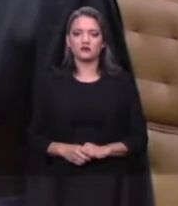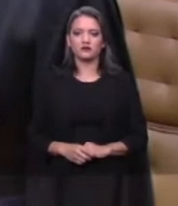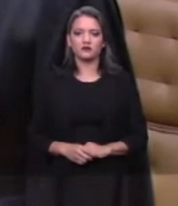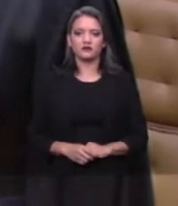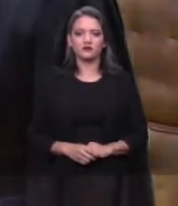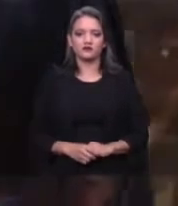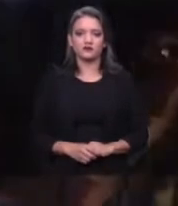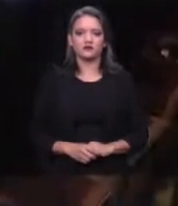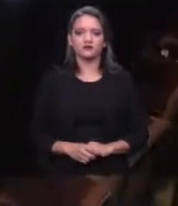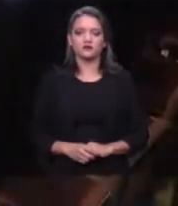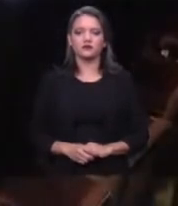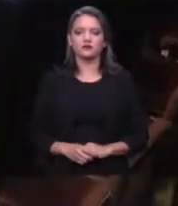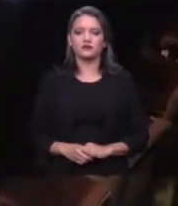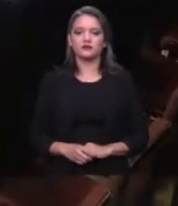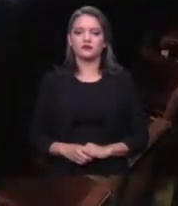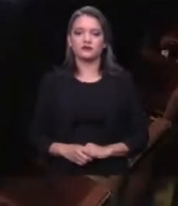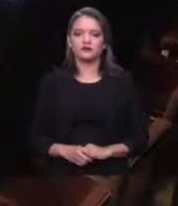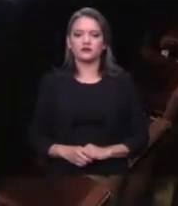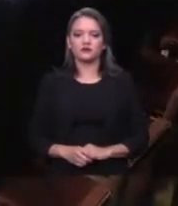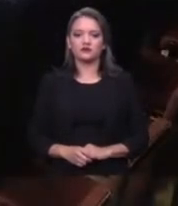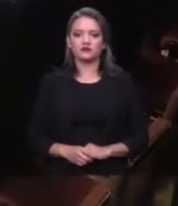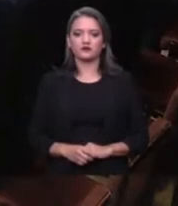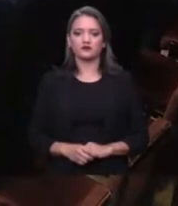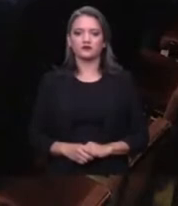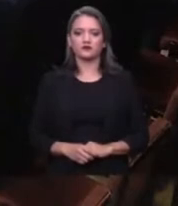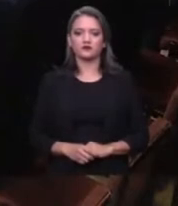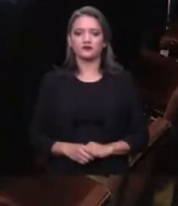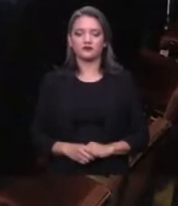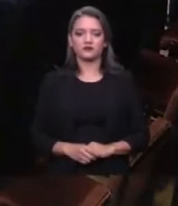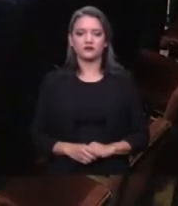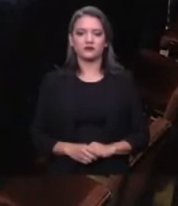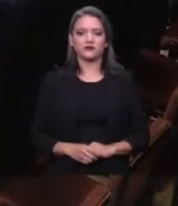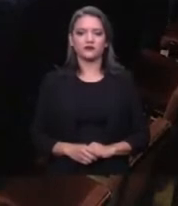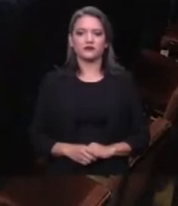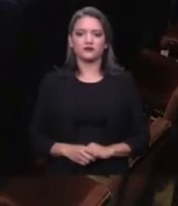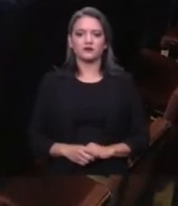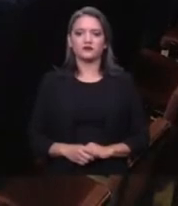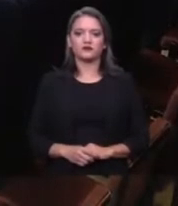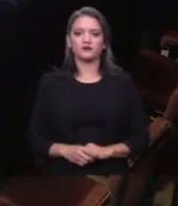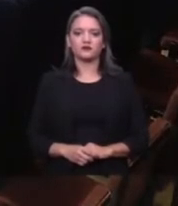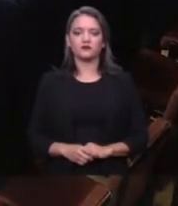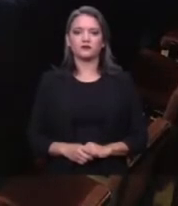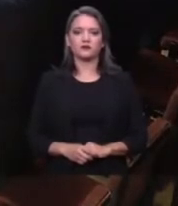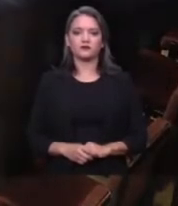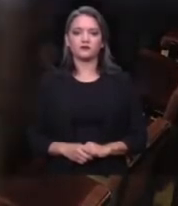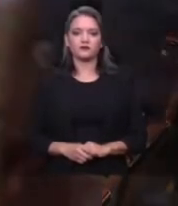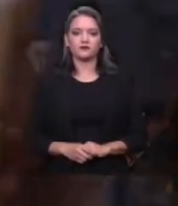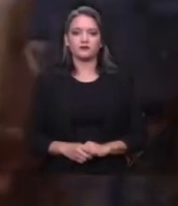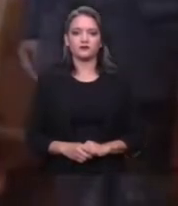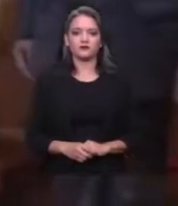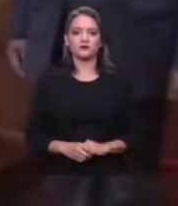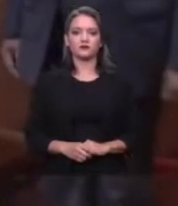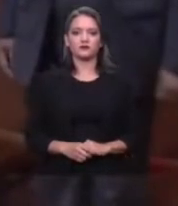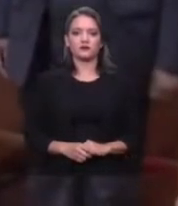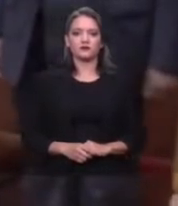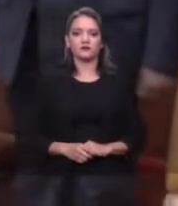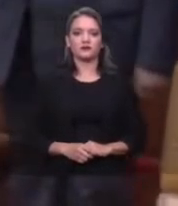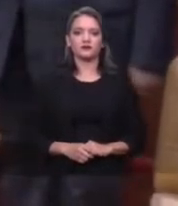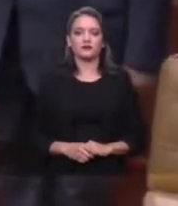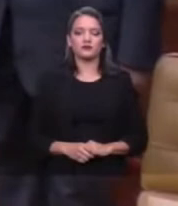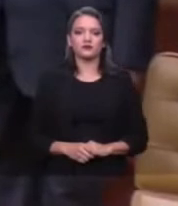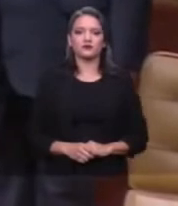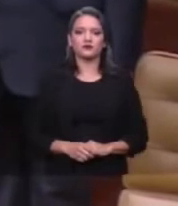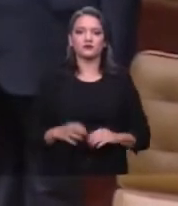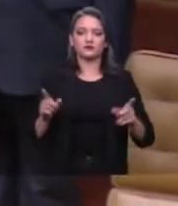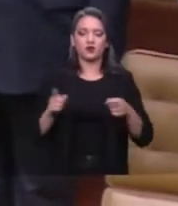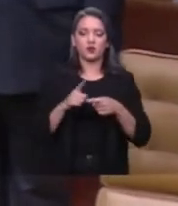Nacional para mostrar descrever um pouco as imagens Olha se eu não me engano eu vi na transmissão o ministro aposentado Ricardo Lewandowski que